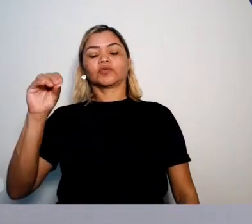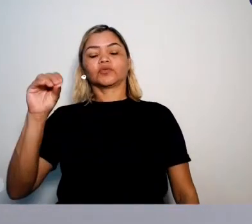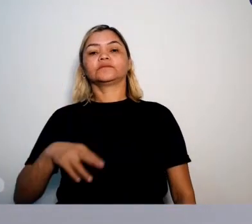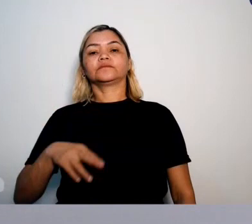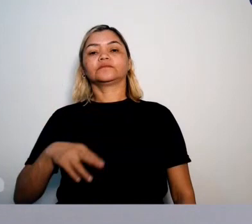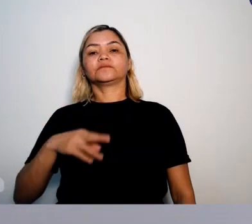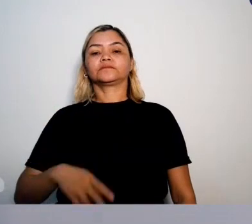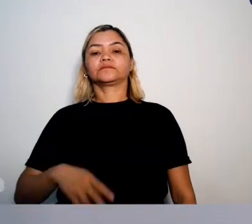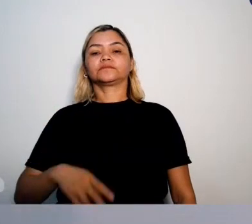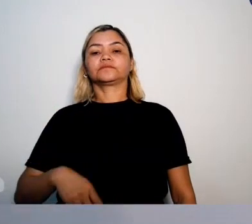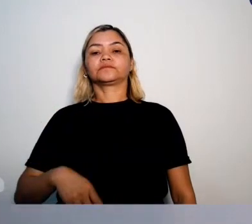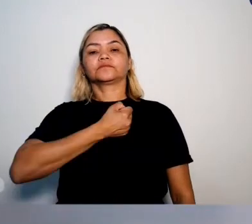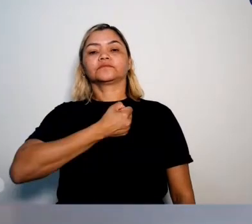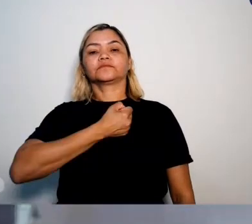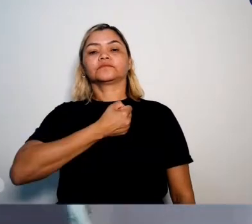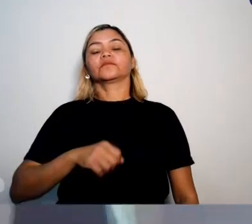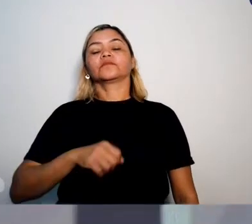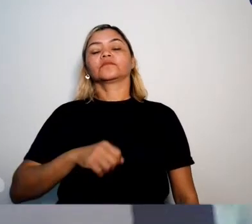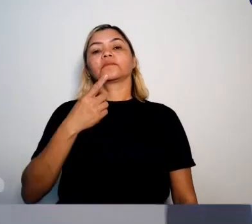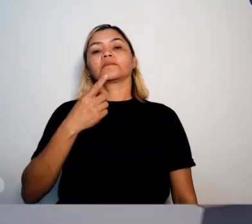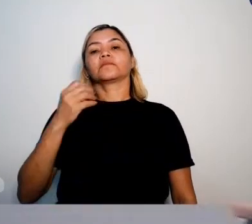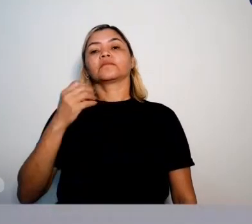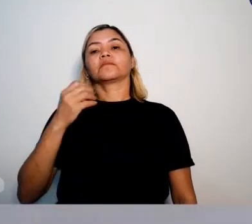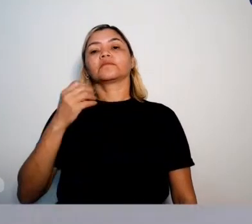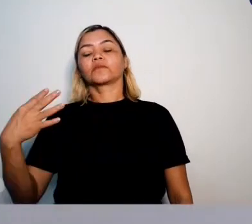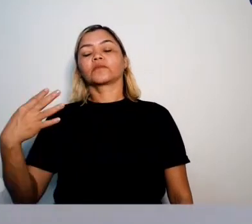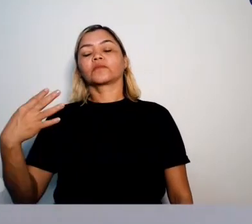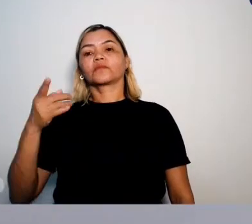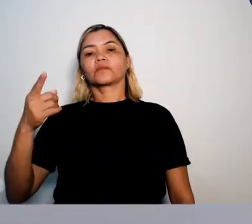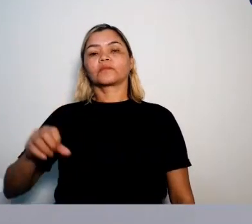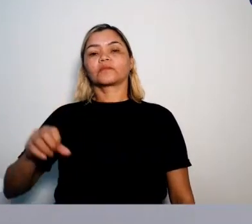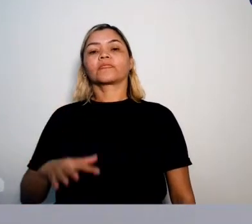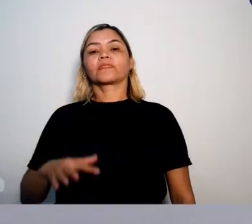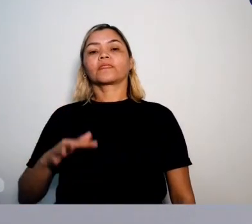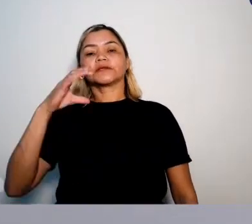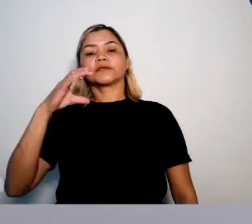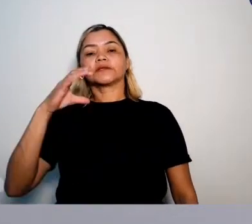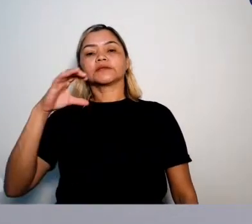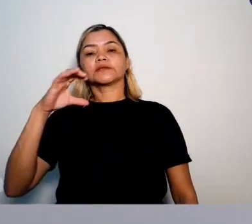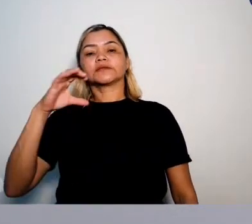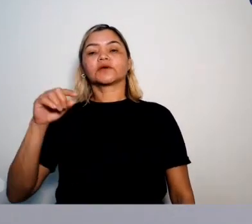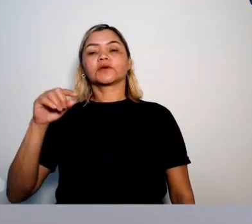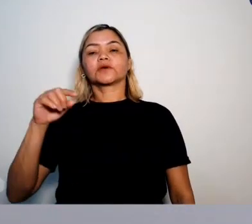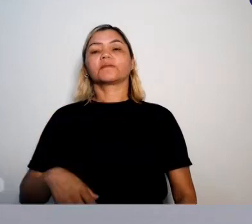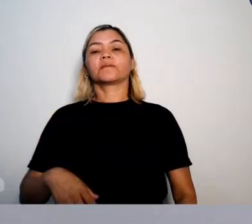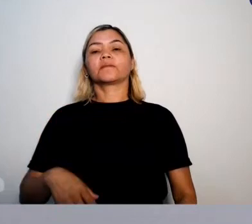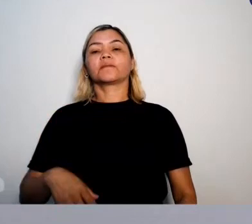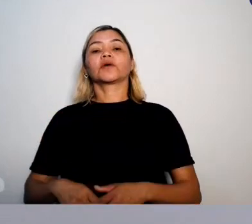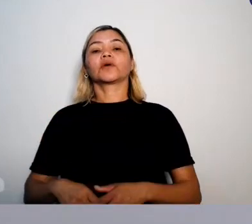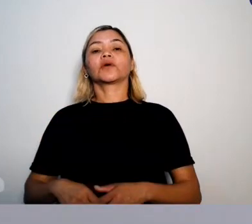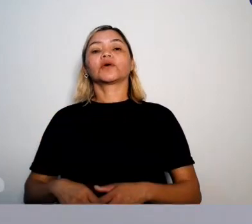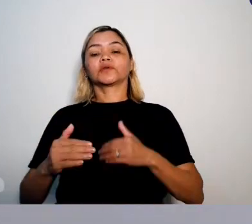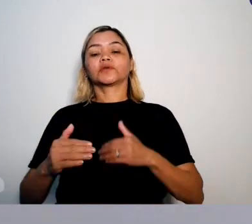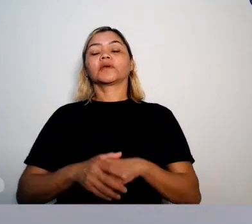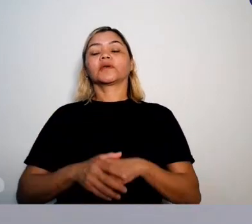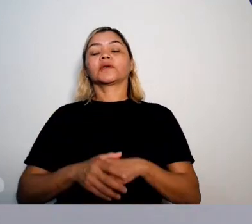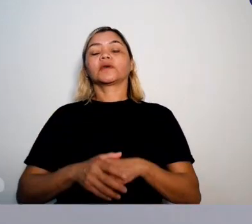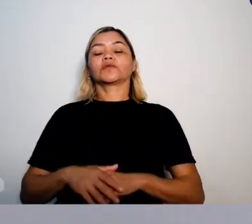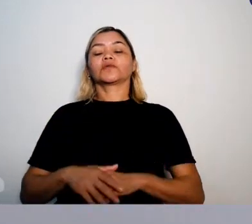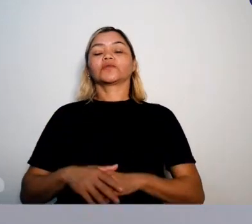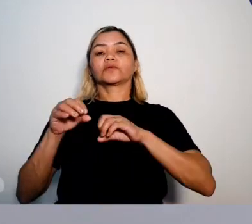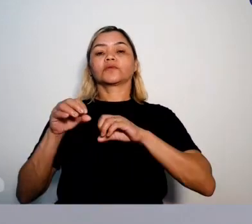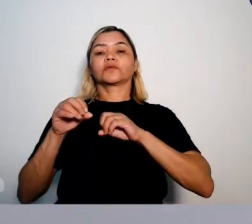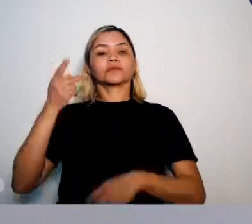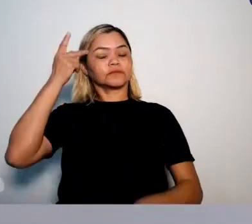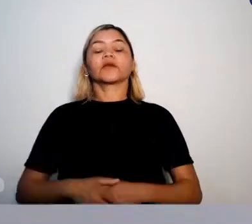Da Fundação para o Desenvolvimento da Educação do Estado de São Paulo, para vereadores Zé Fernandes